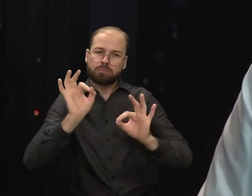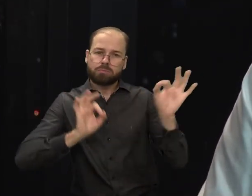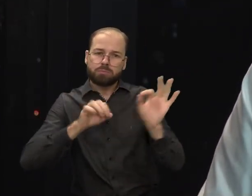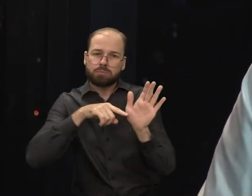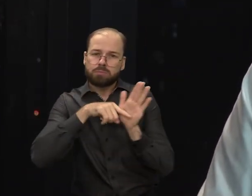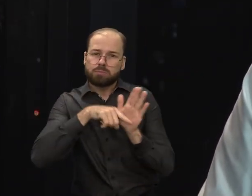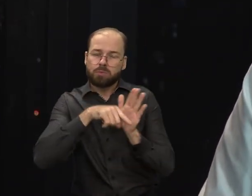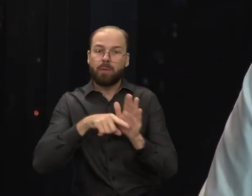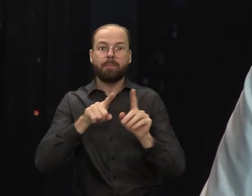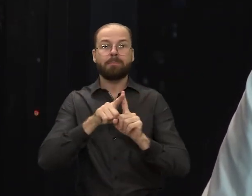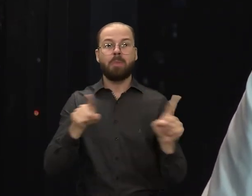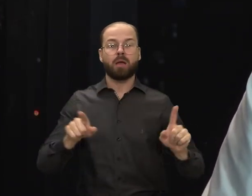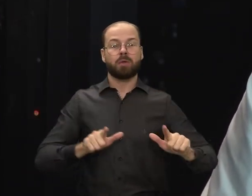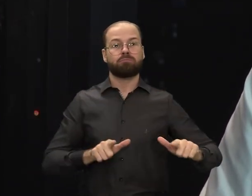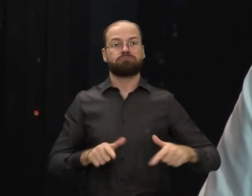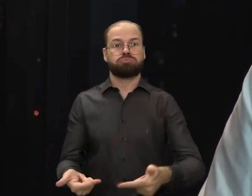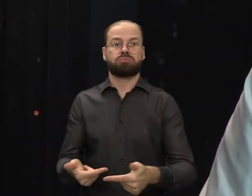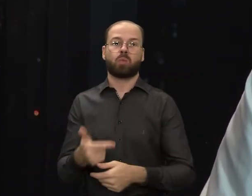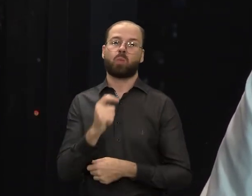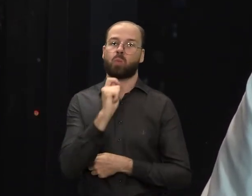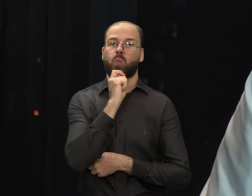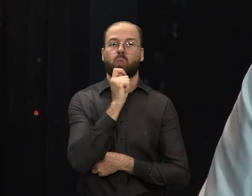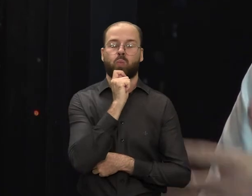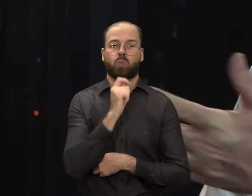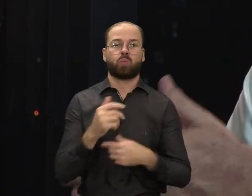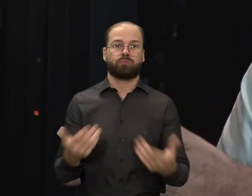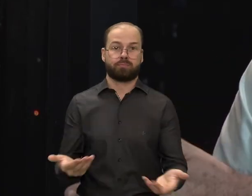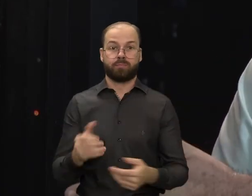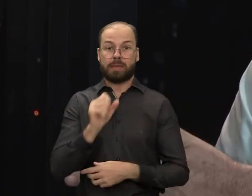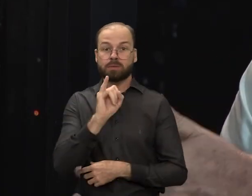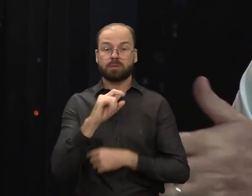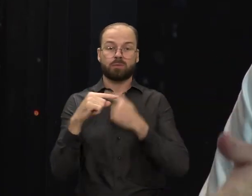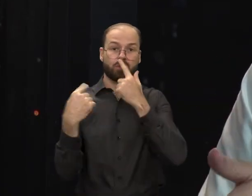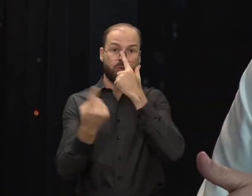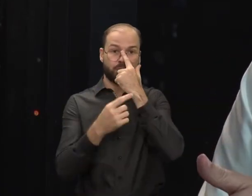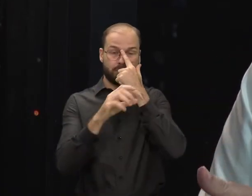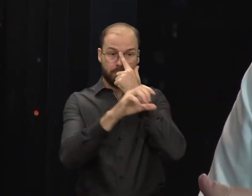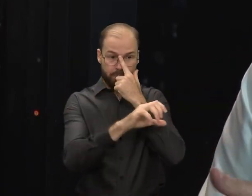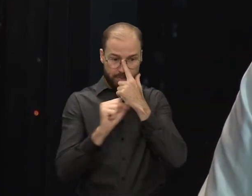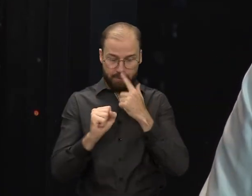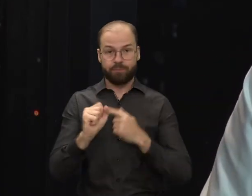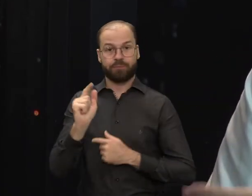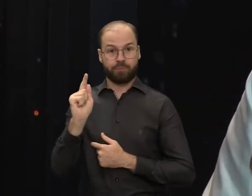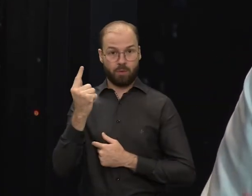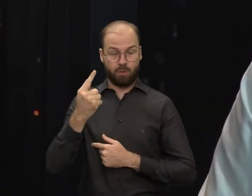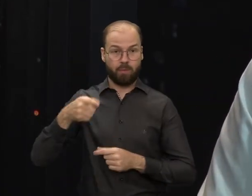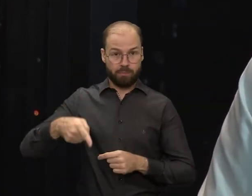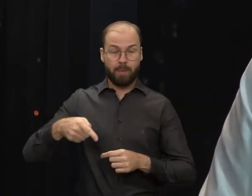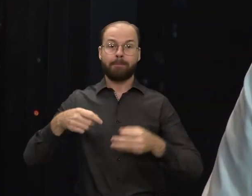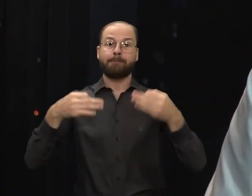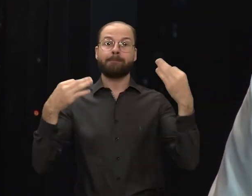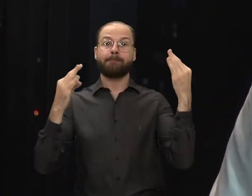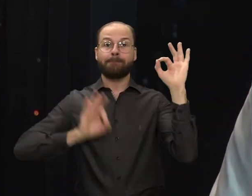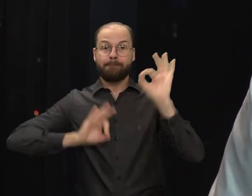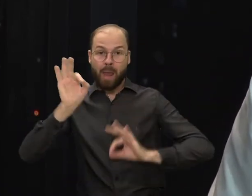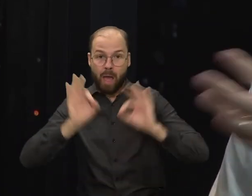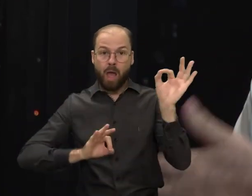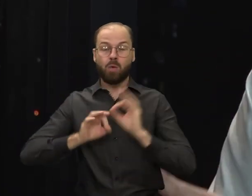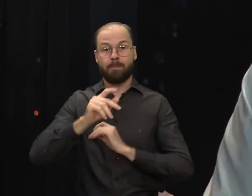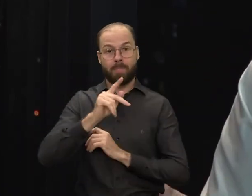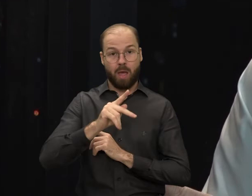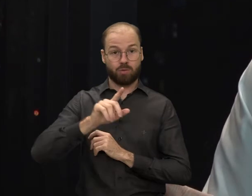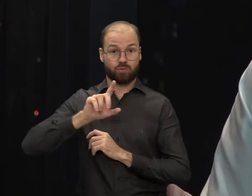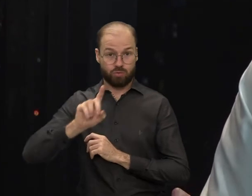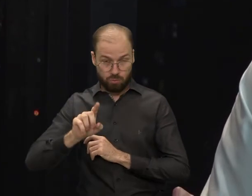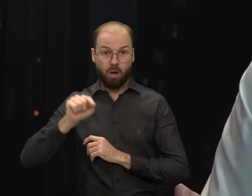mas não é executado. Então, se a gente pegar, por exemplo, Goiânia, o plano diretor de Goiânia, passado, não esse